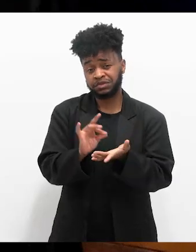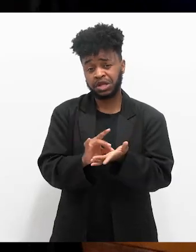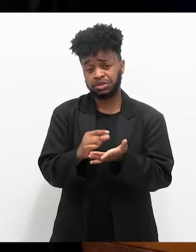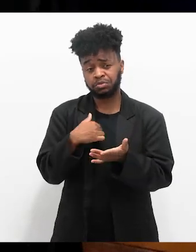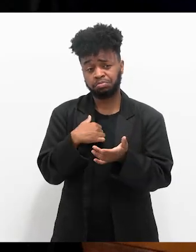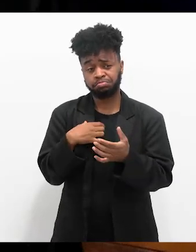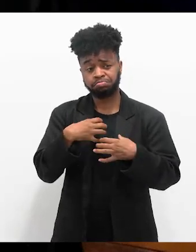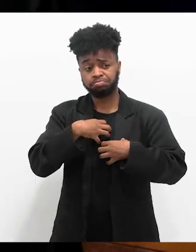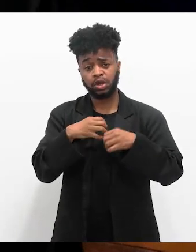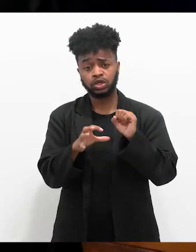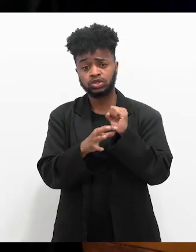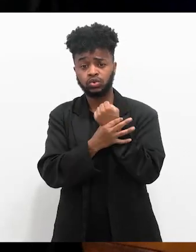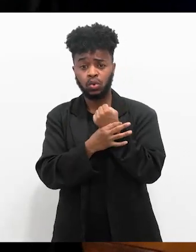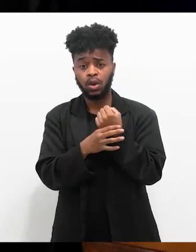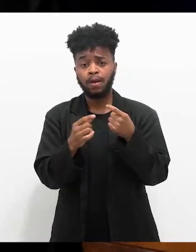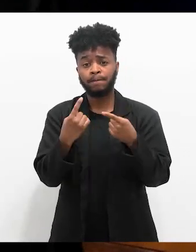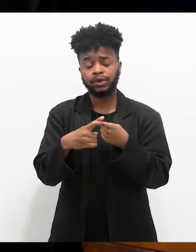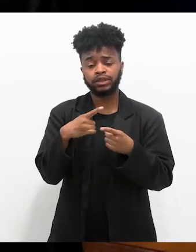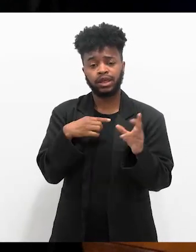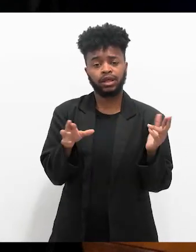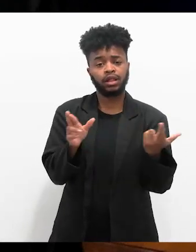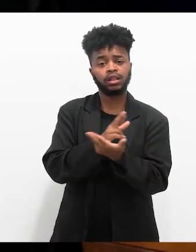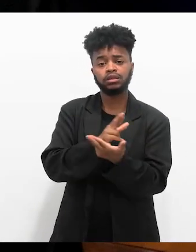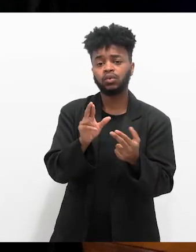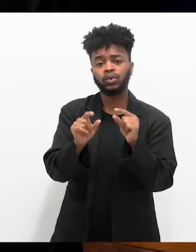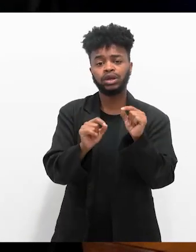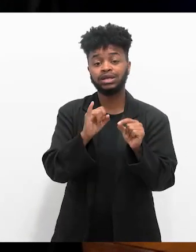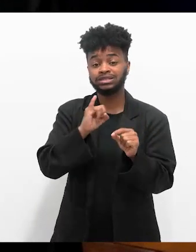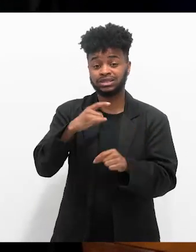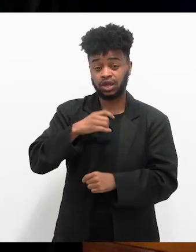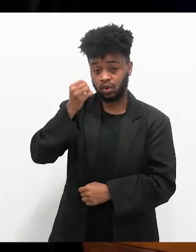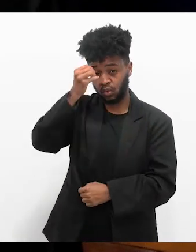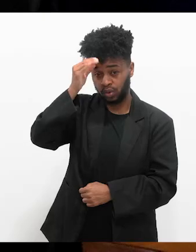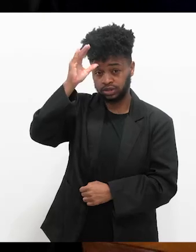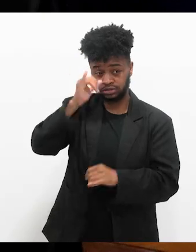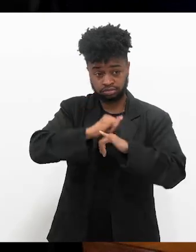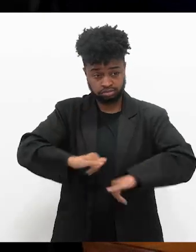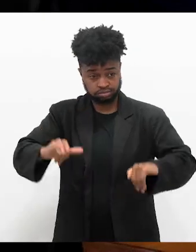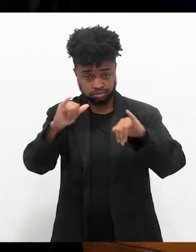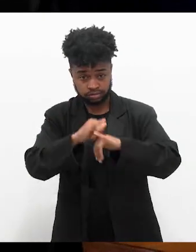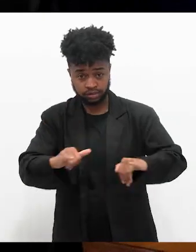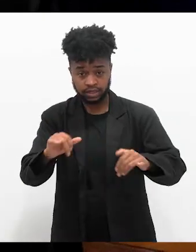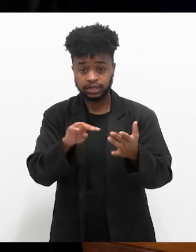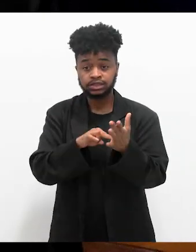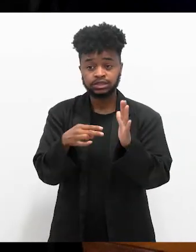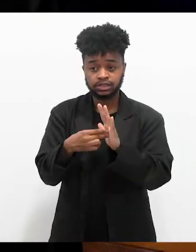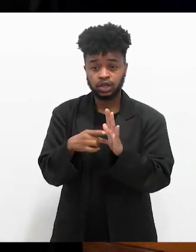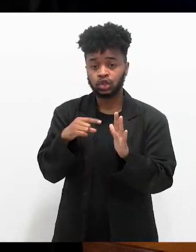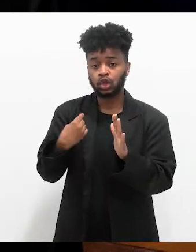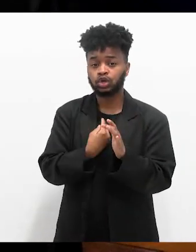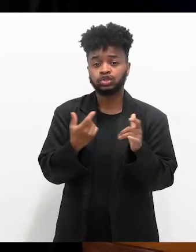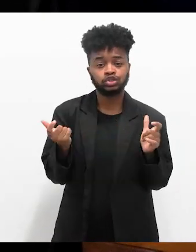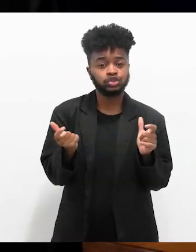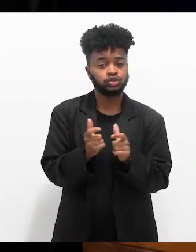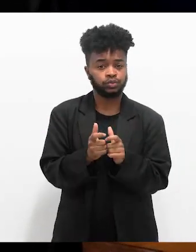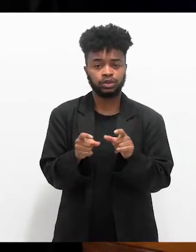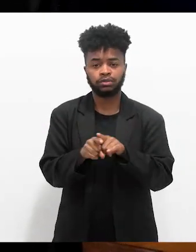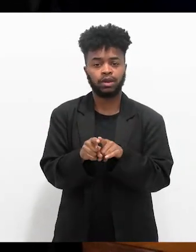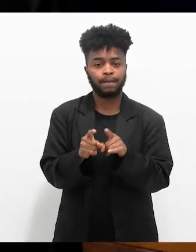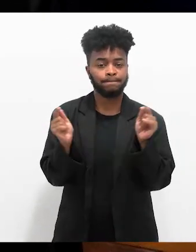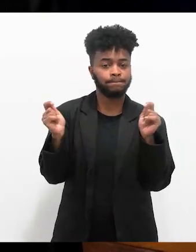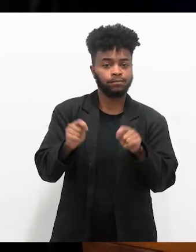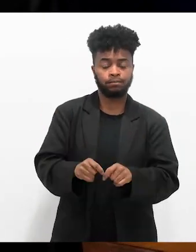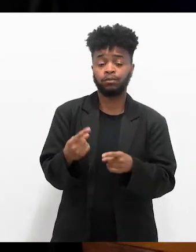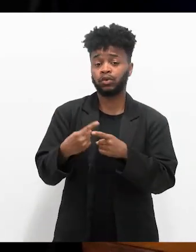que me assegura uma relação de quanto mais conhecimento a gente propaga, mais a gente afunila também as